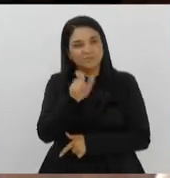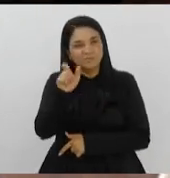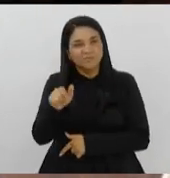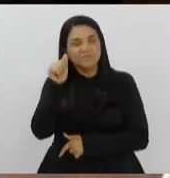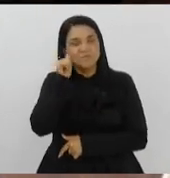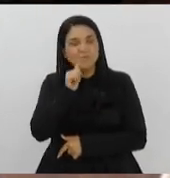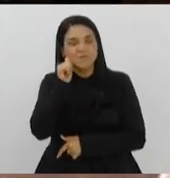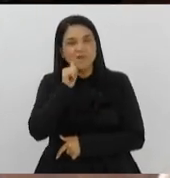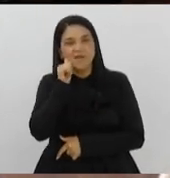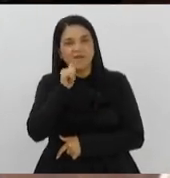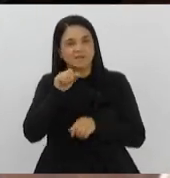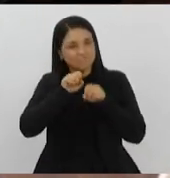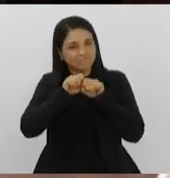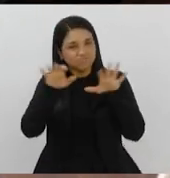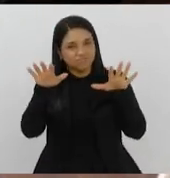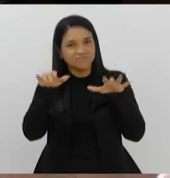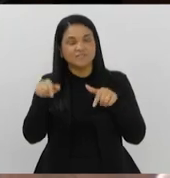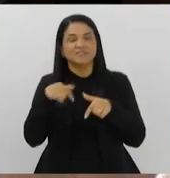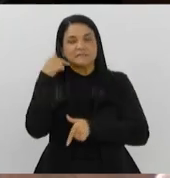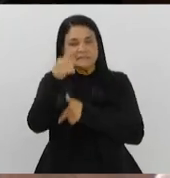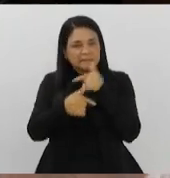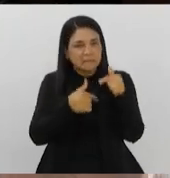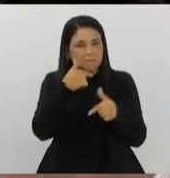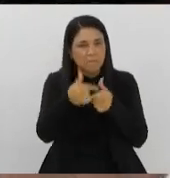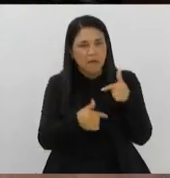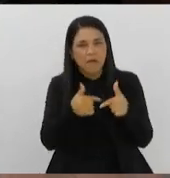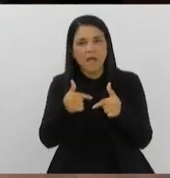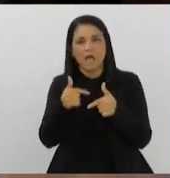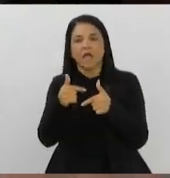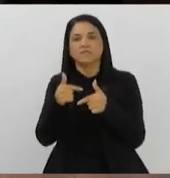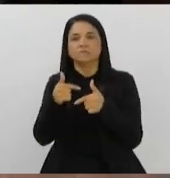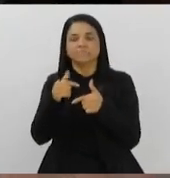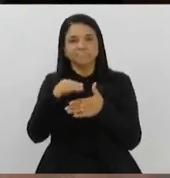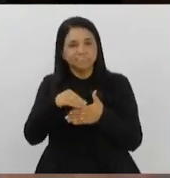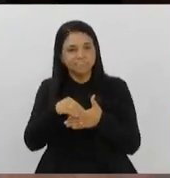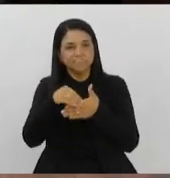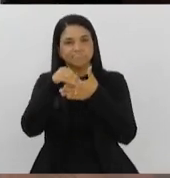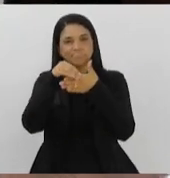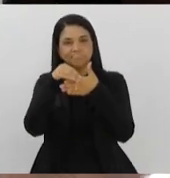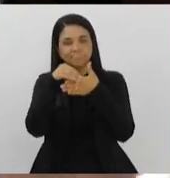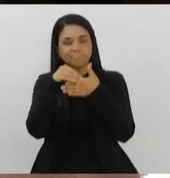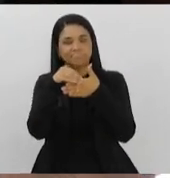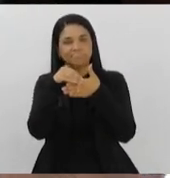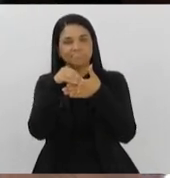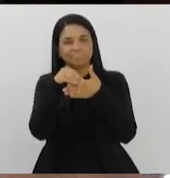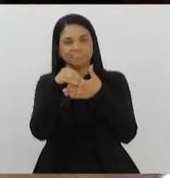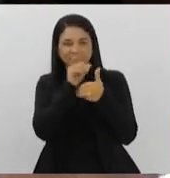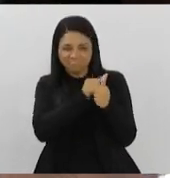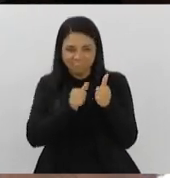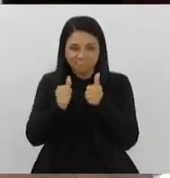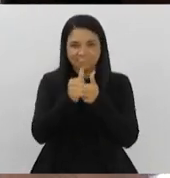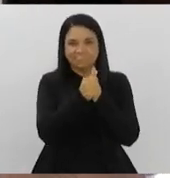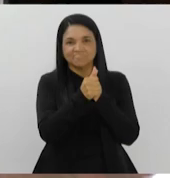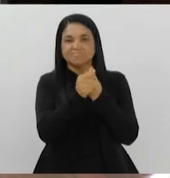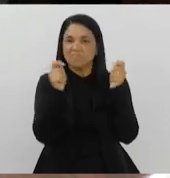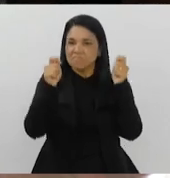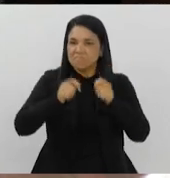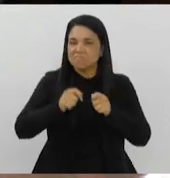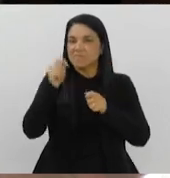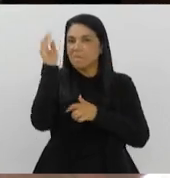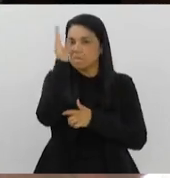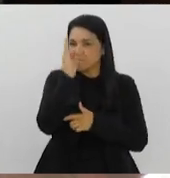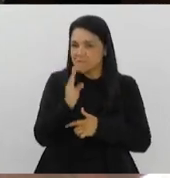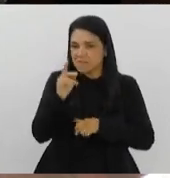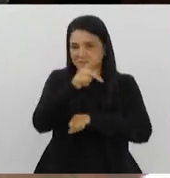que, no seu trabalho, no seu serviço, na sua militância, podem fazer desse país um